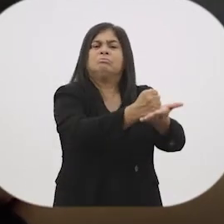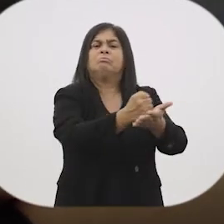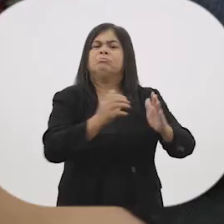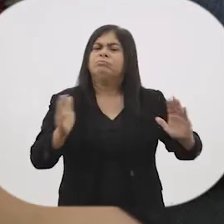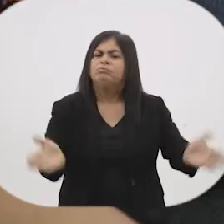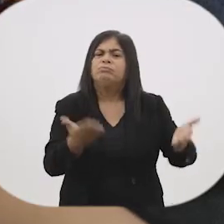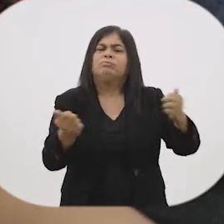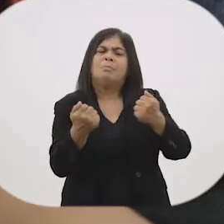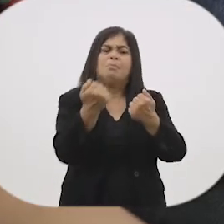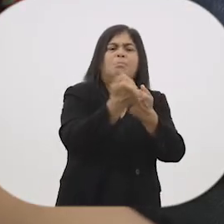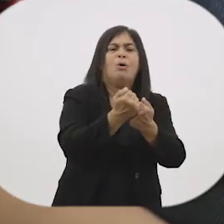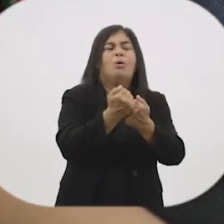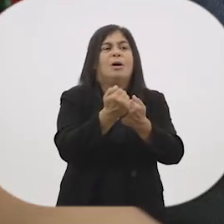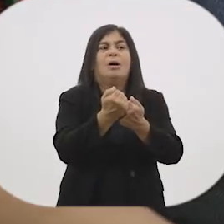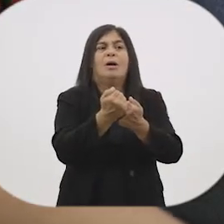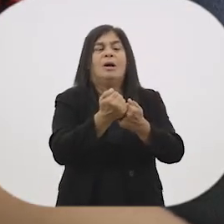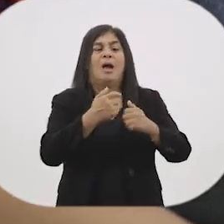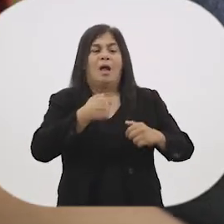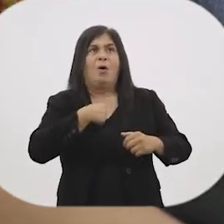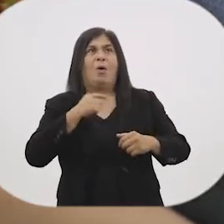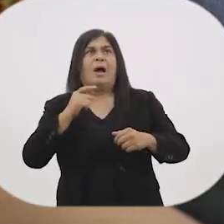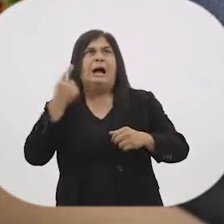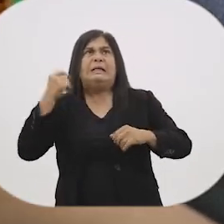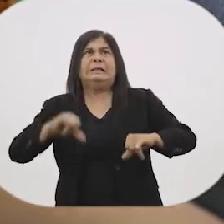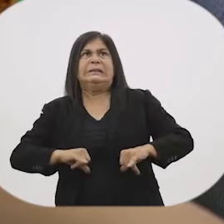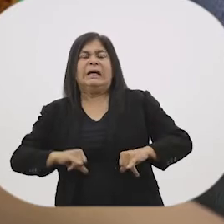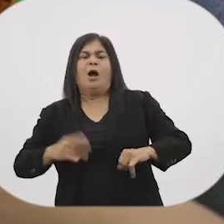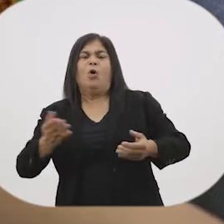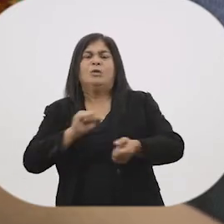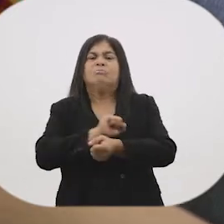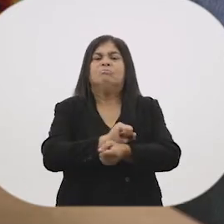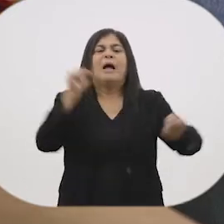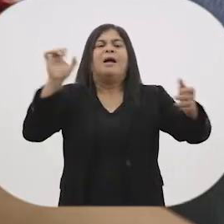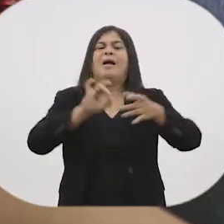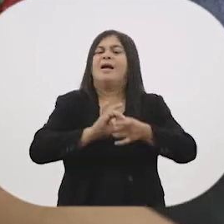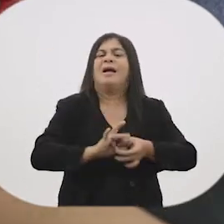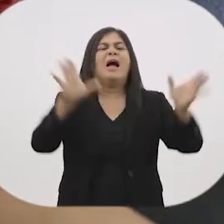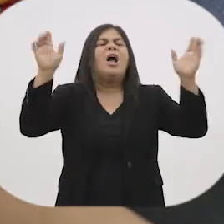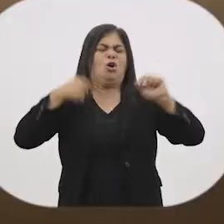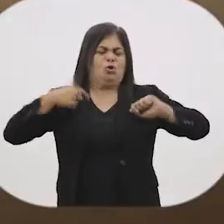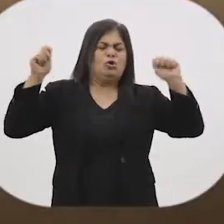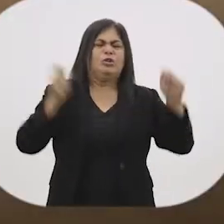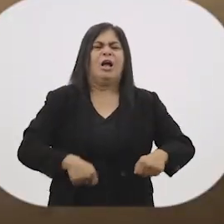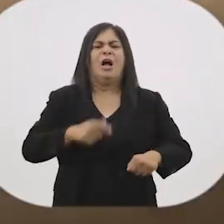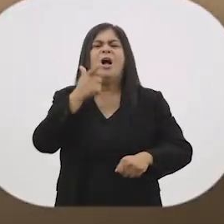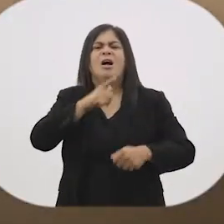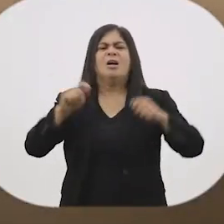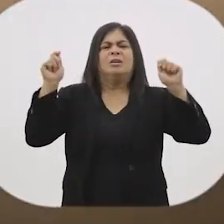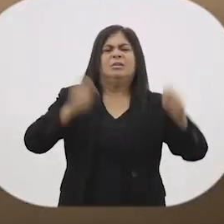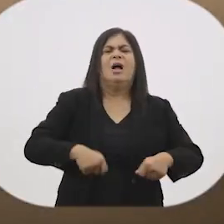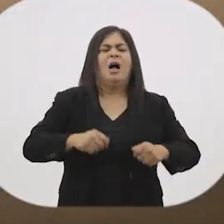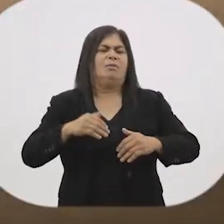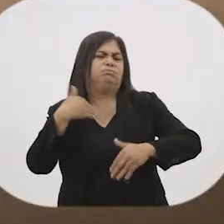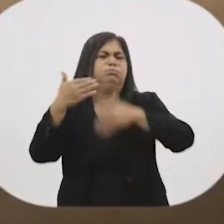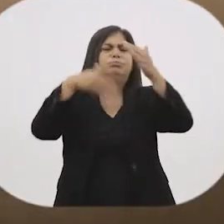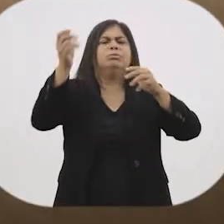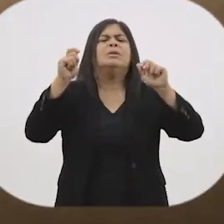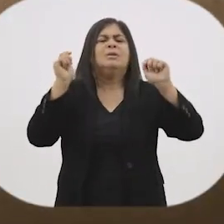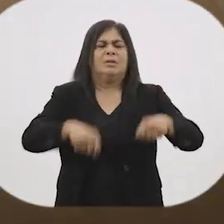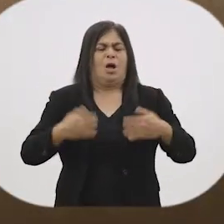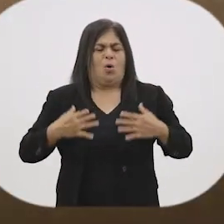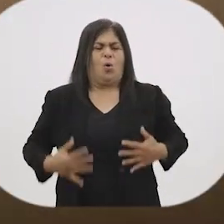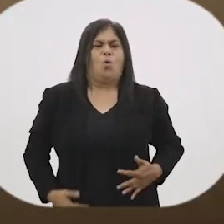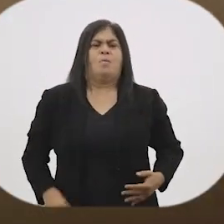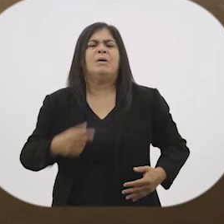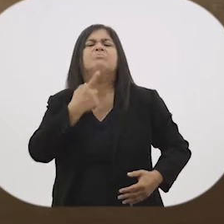contribuição para que elas sintam o que eu sinto esse sentimento de liberdade de que eu posso fazer o que eu quiser eu posso ser o que eu quiser eu posso